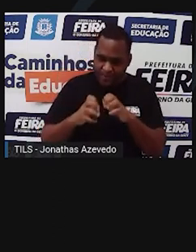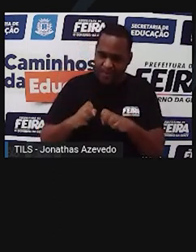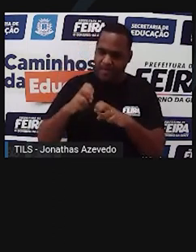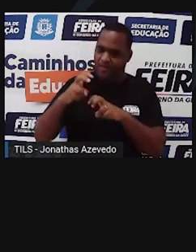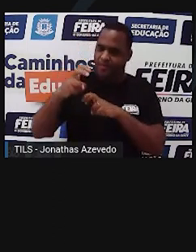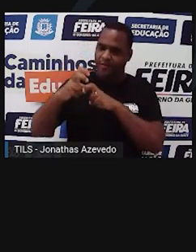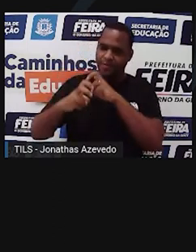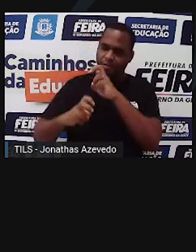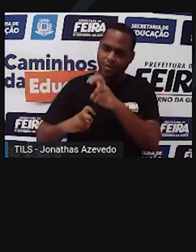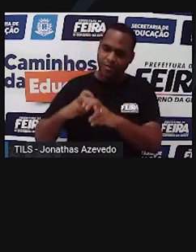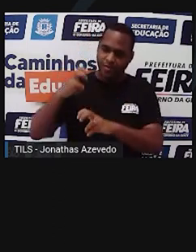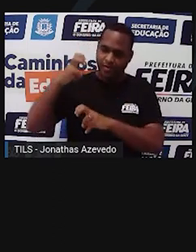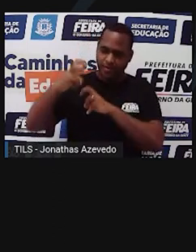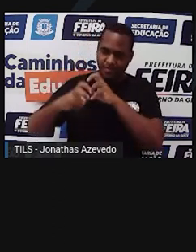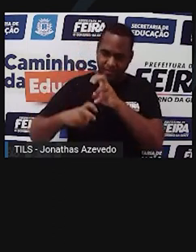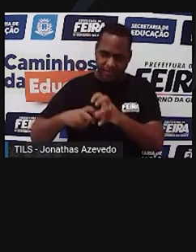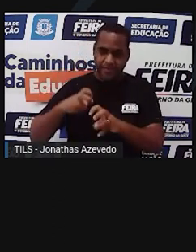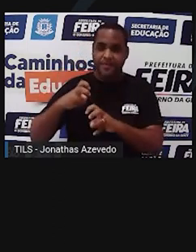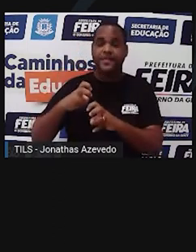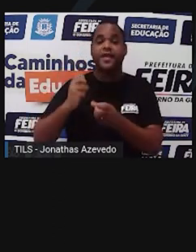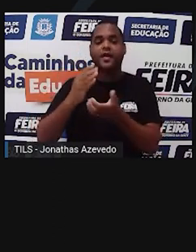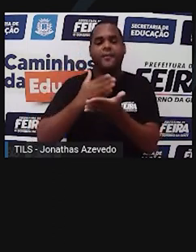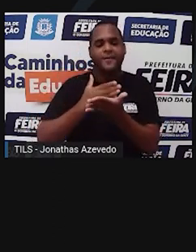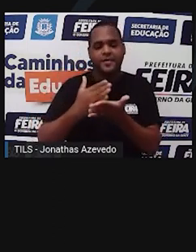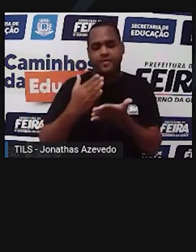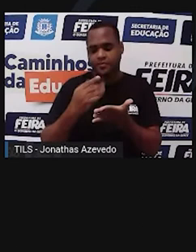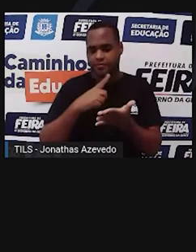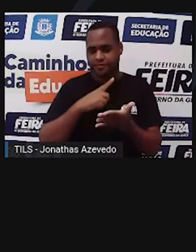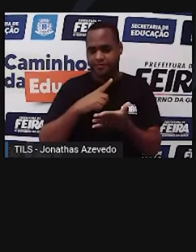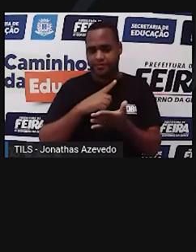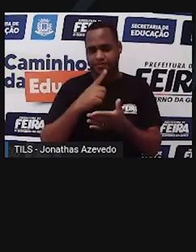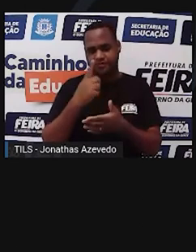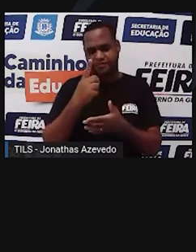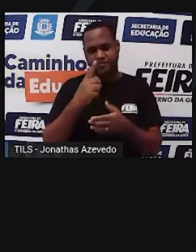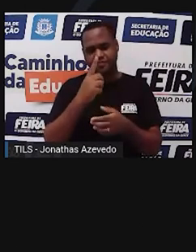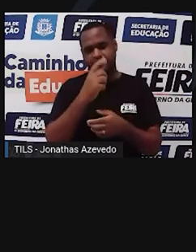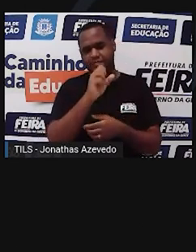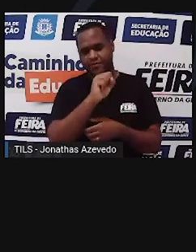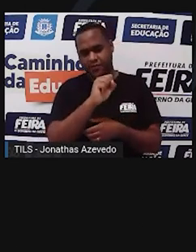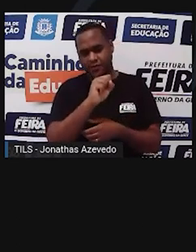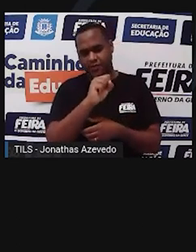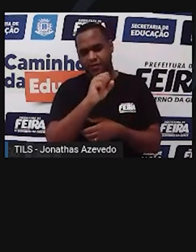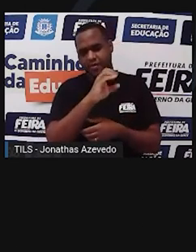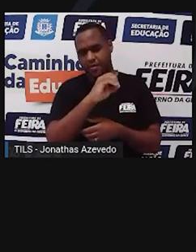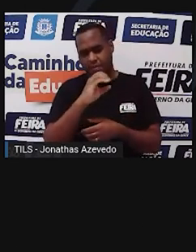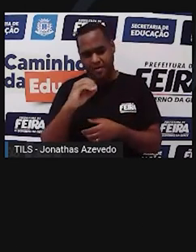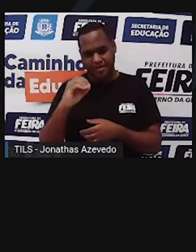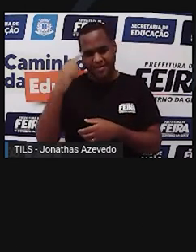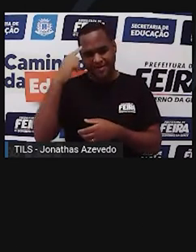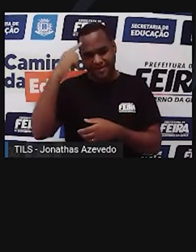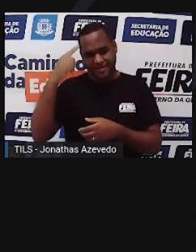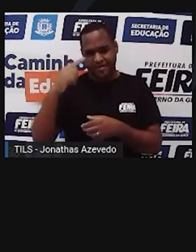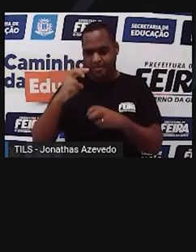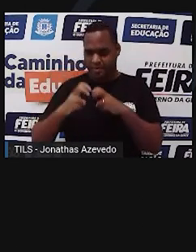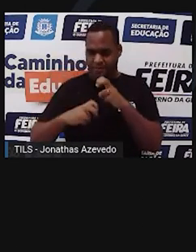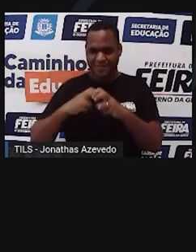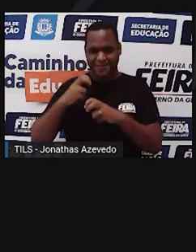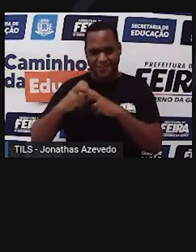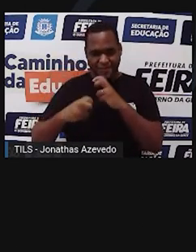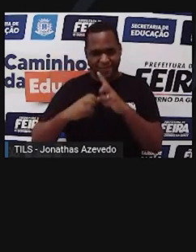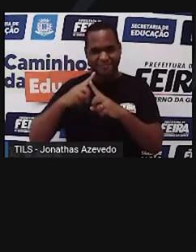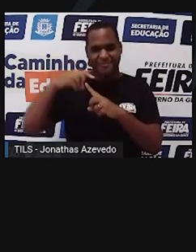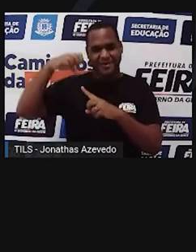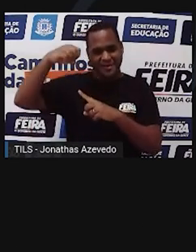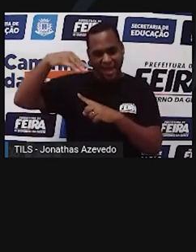E a partir do século XVIII, as tecnologias como motores, dínamos, lâmpadas e